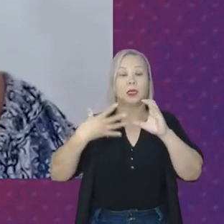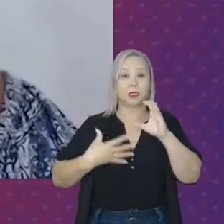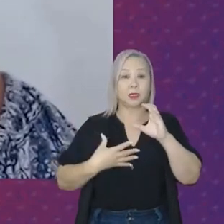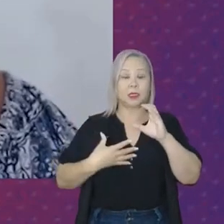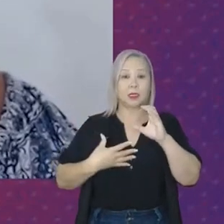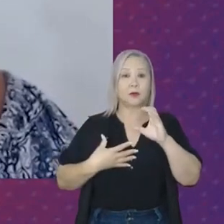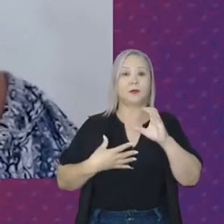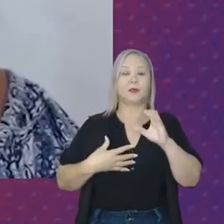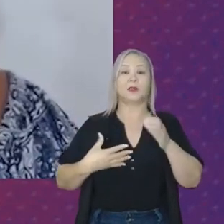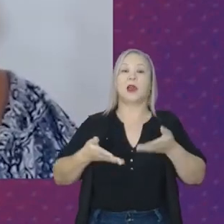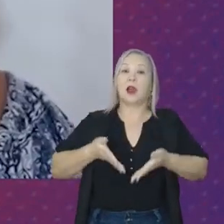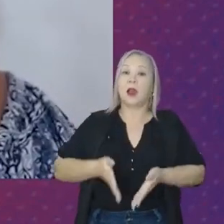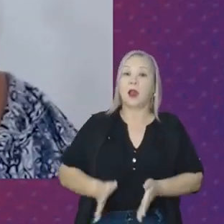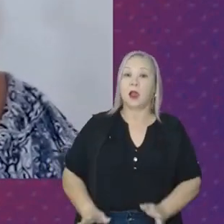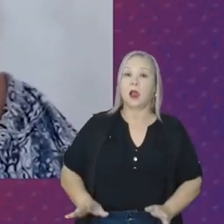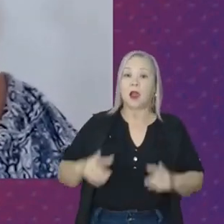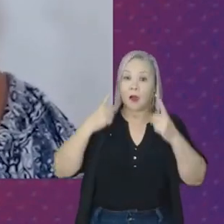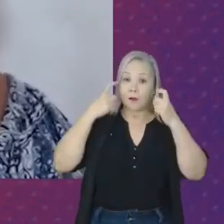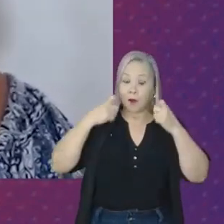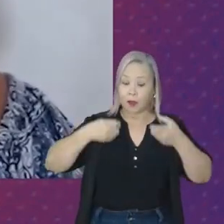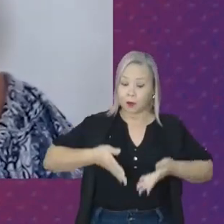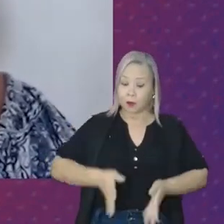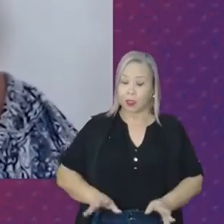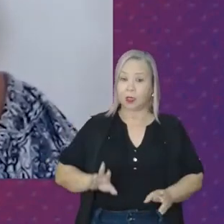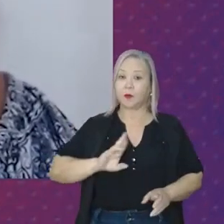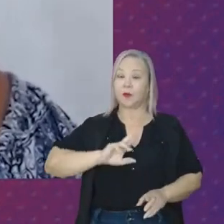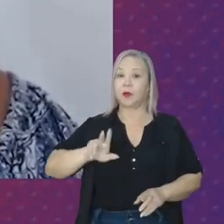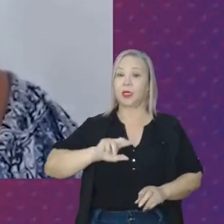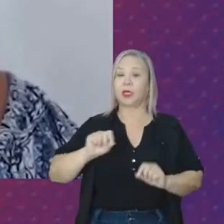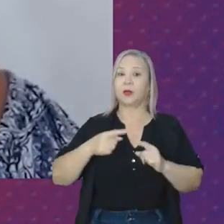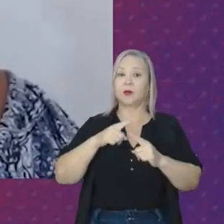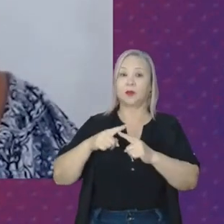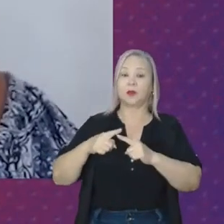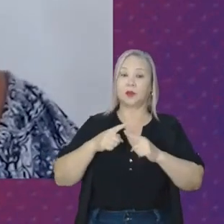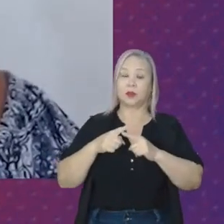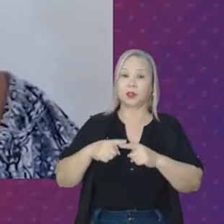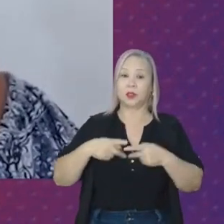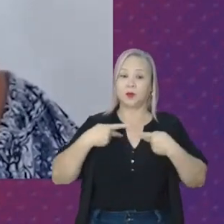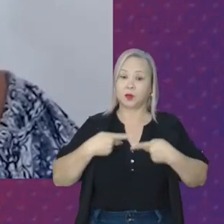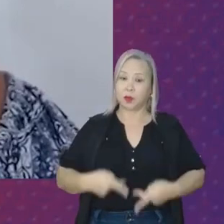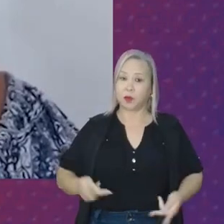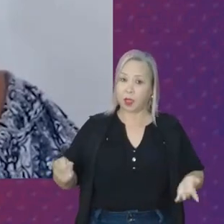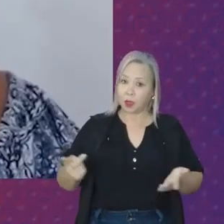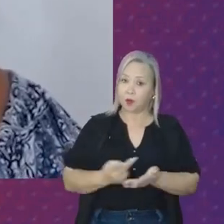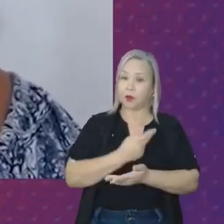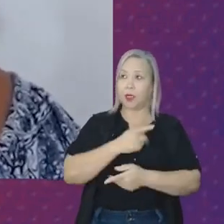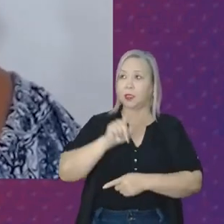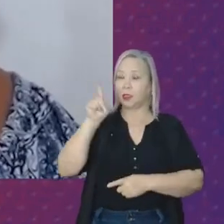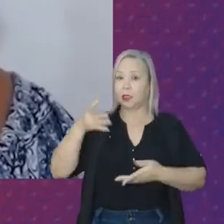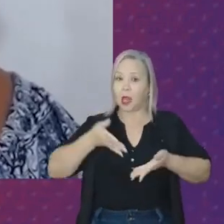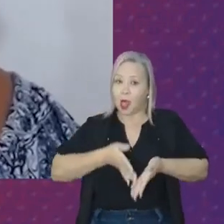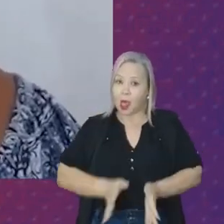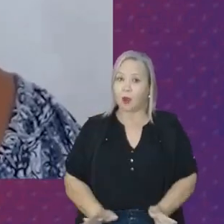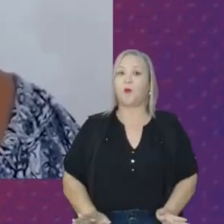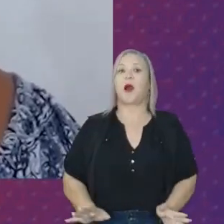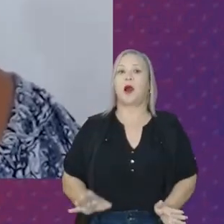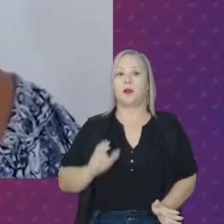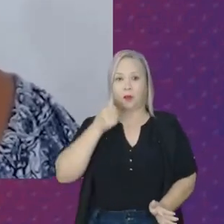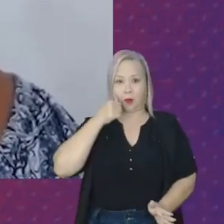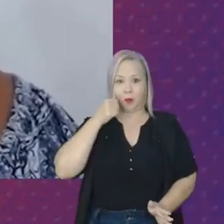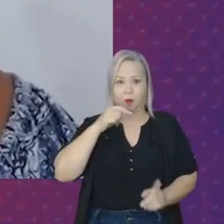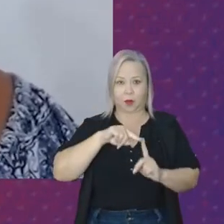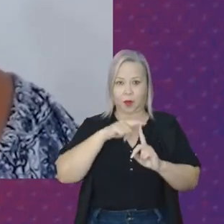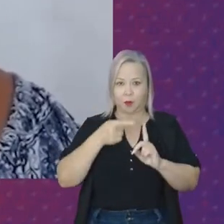violência obstétrica em si, porque não necessariamente são esses tipos de conduta que acontecem lá no parto. Um